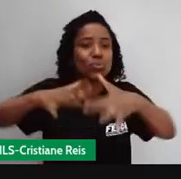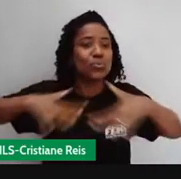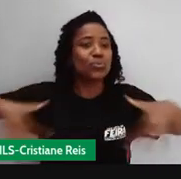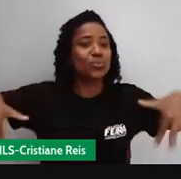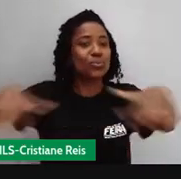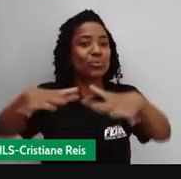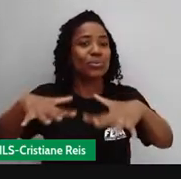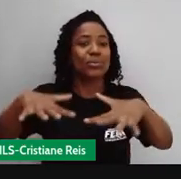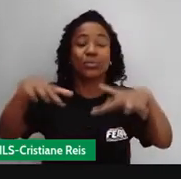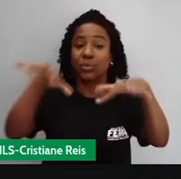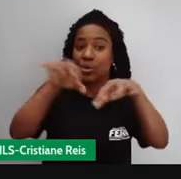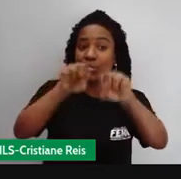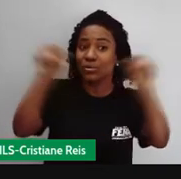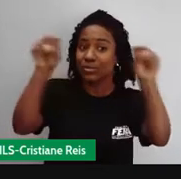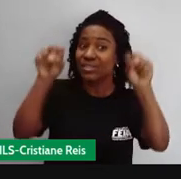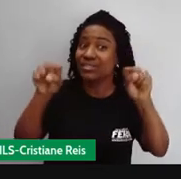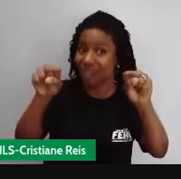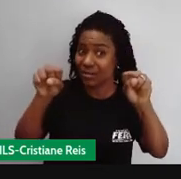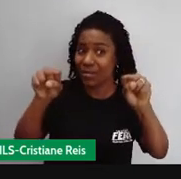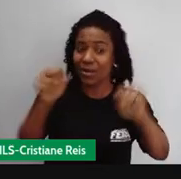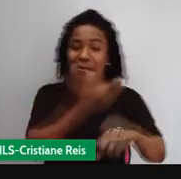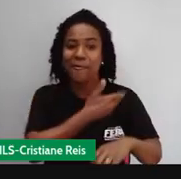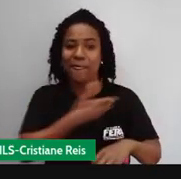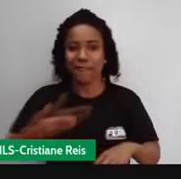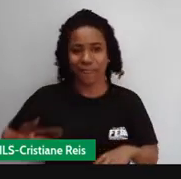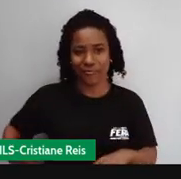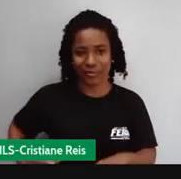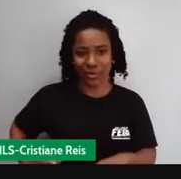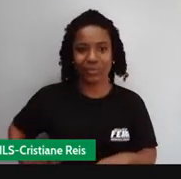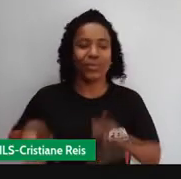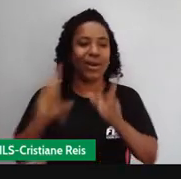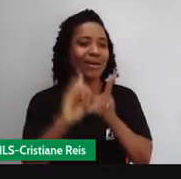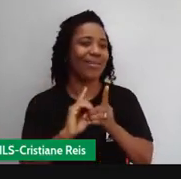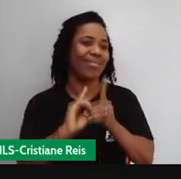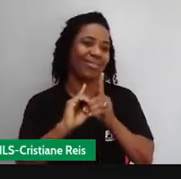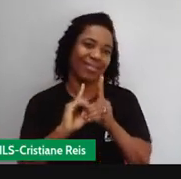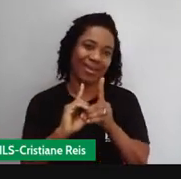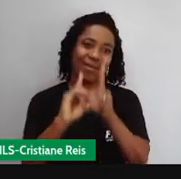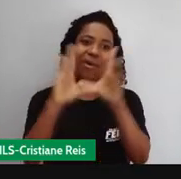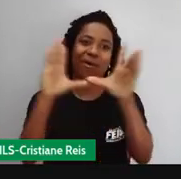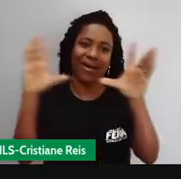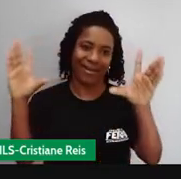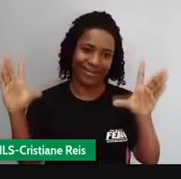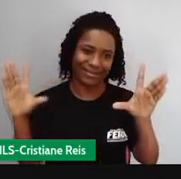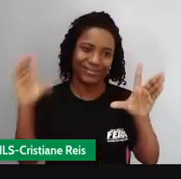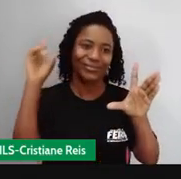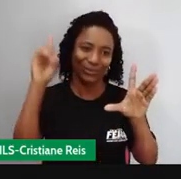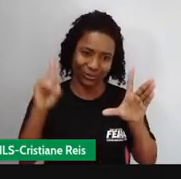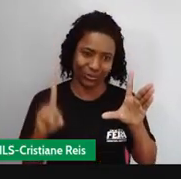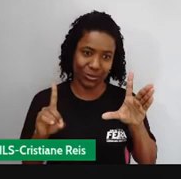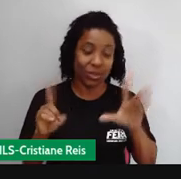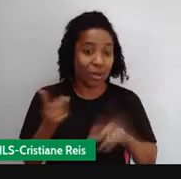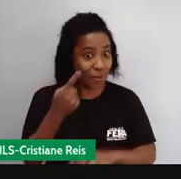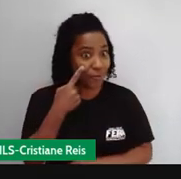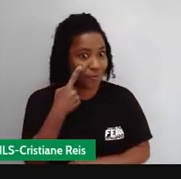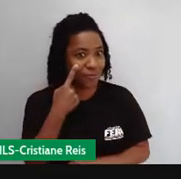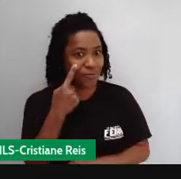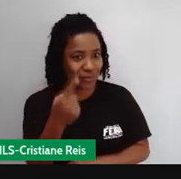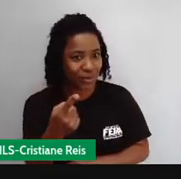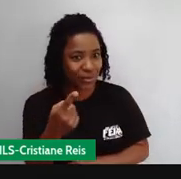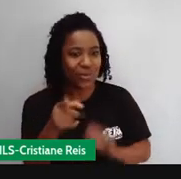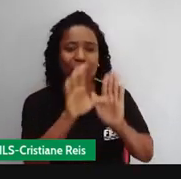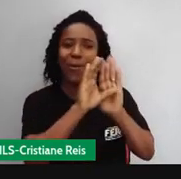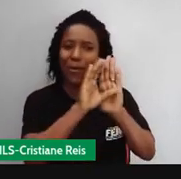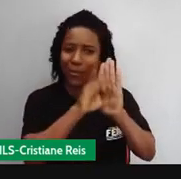de governo é democrático. Então, a gente já observa aí, dentro do conceito trazido